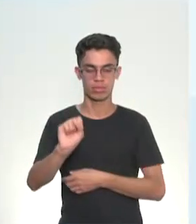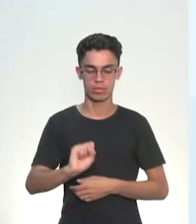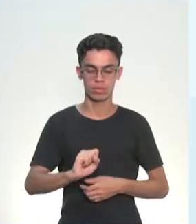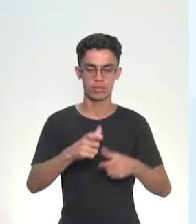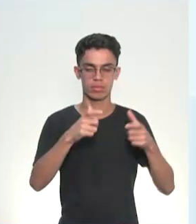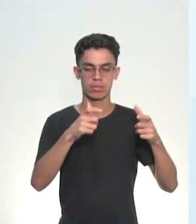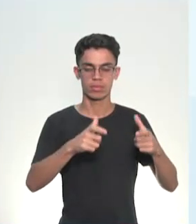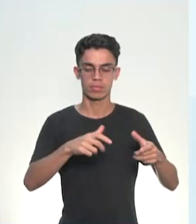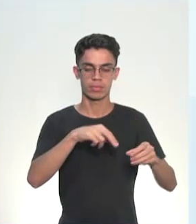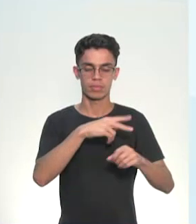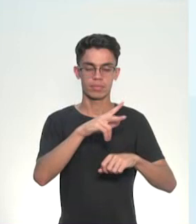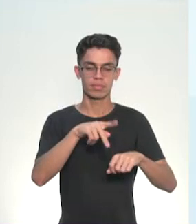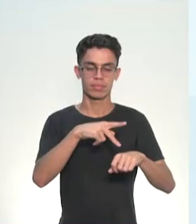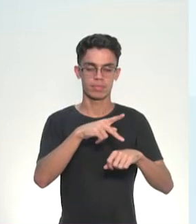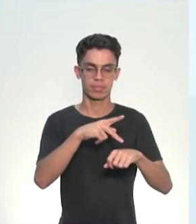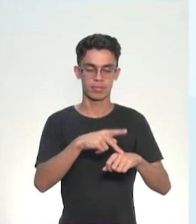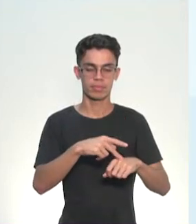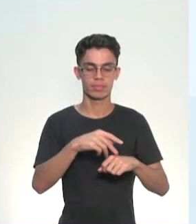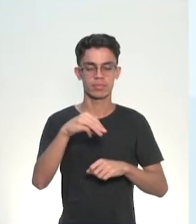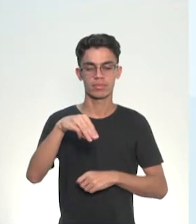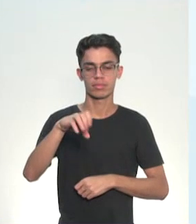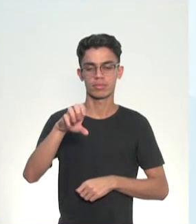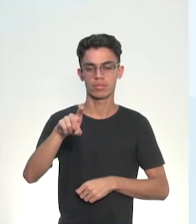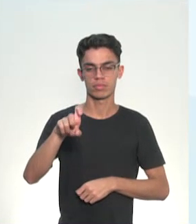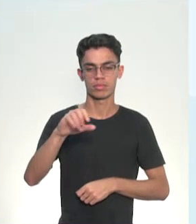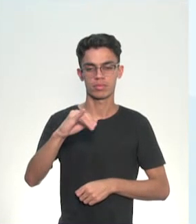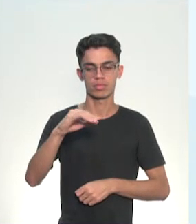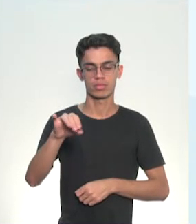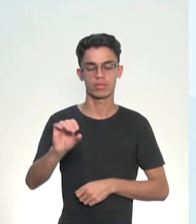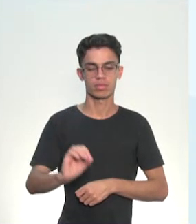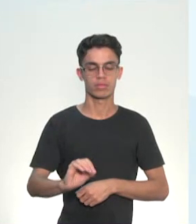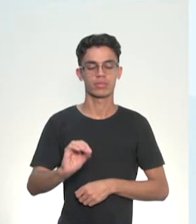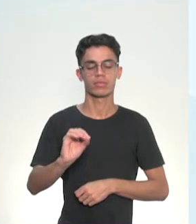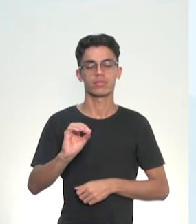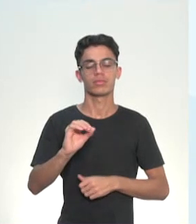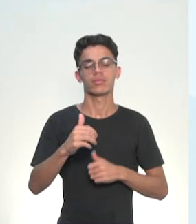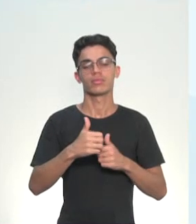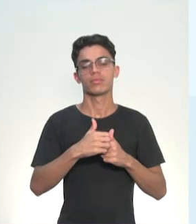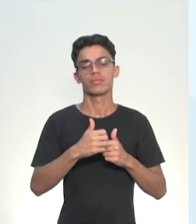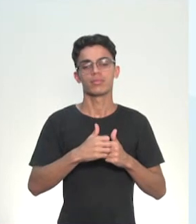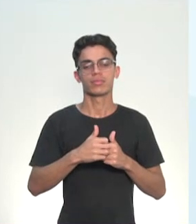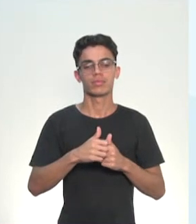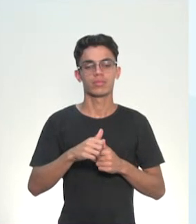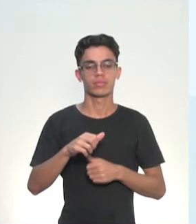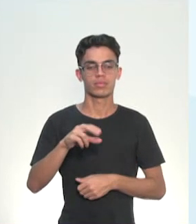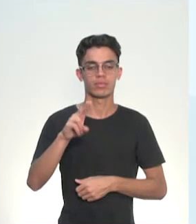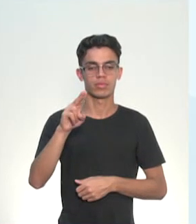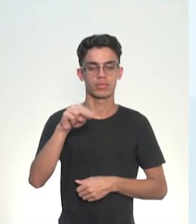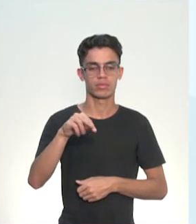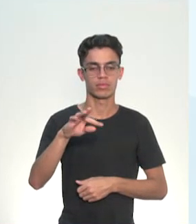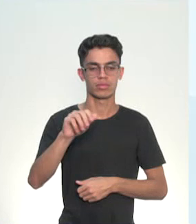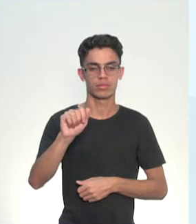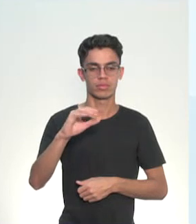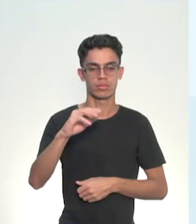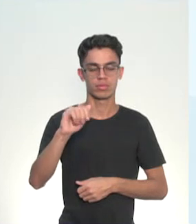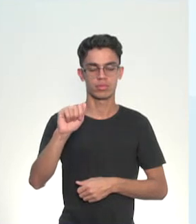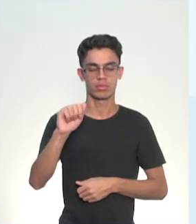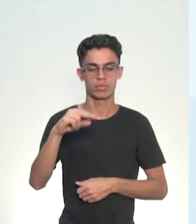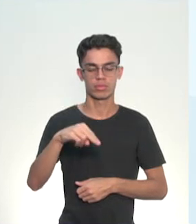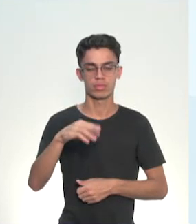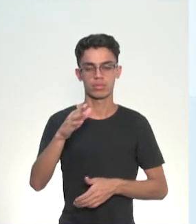do México, né? Então também lá próximo lá da península de Yucatán, o calendário asteca, né? Então foi lá um período